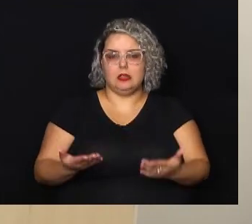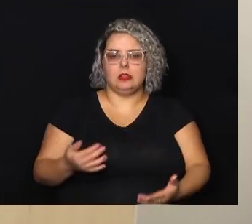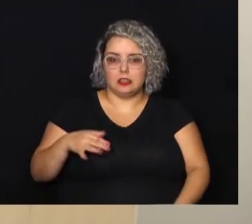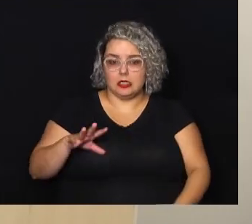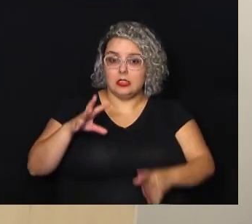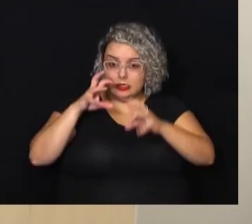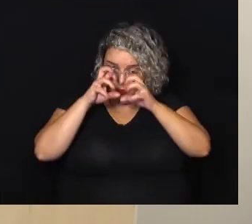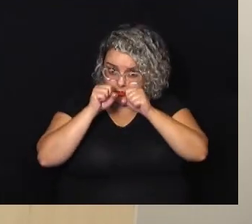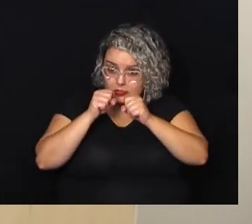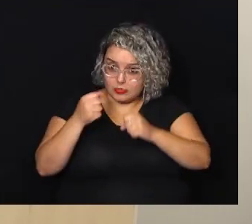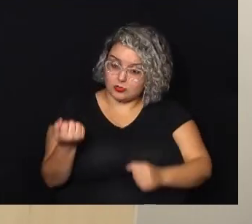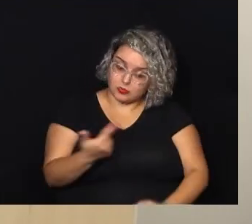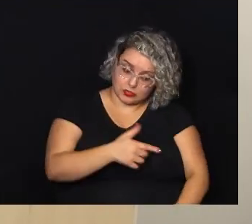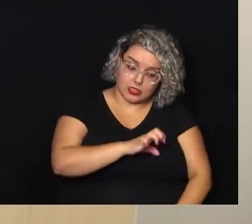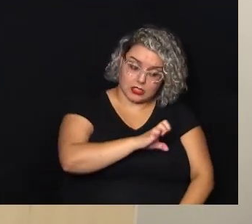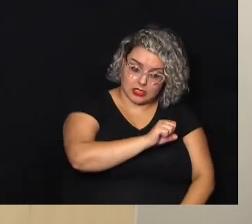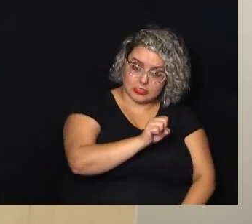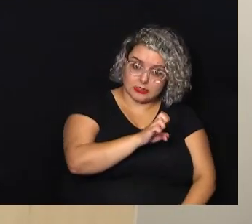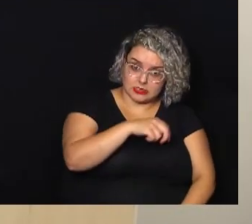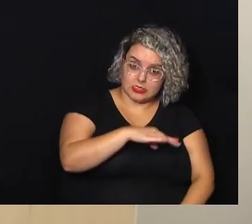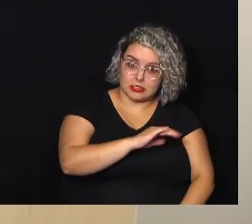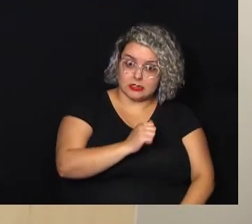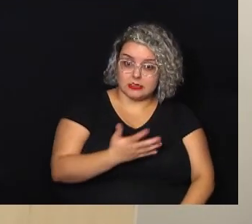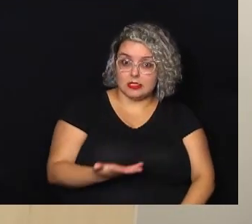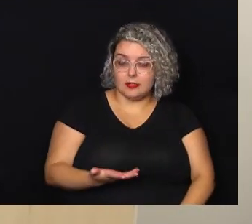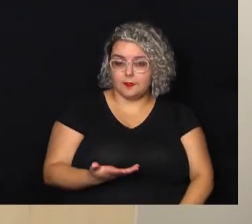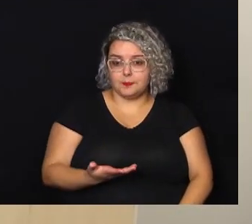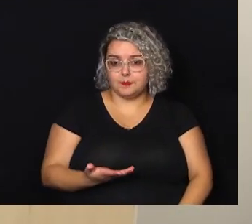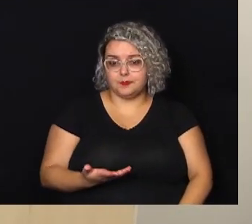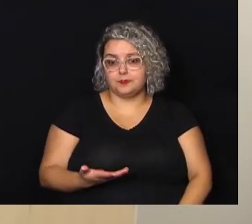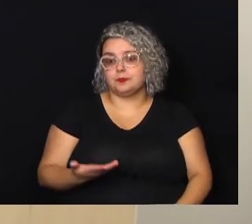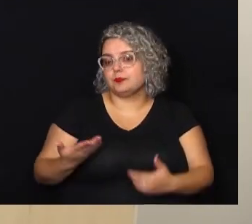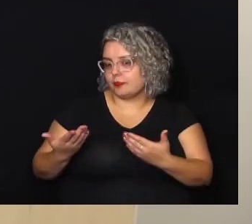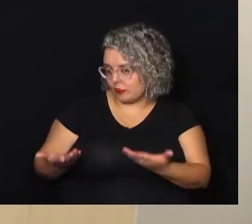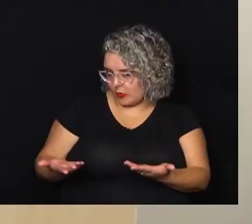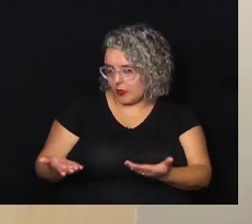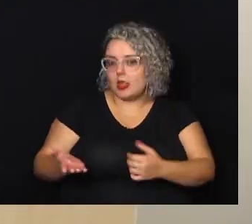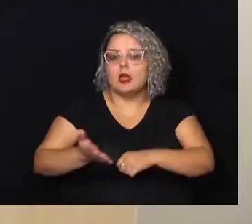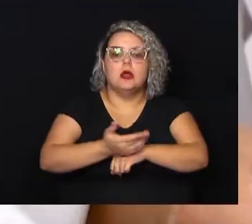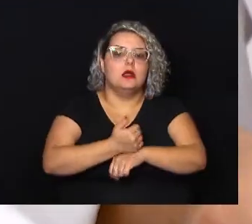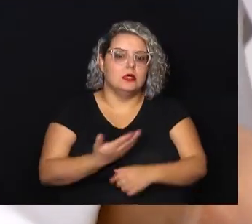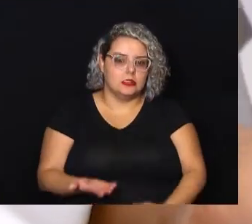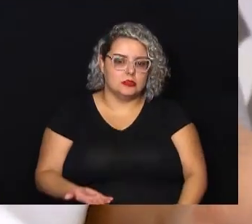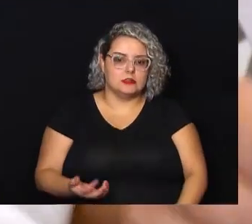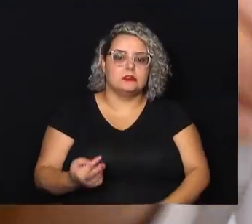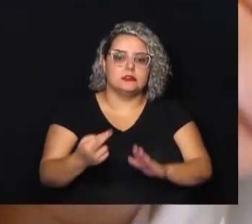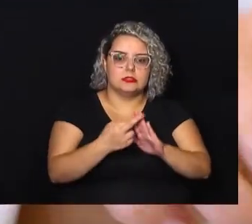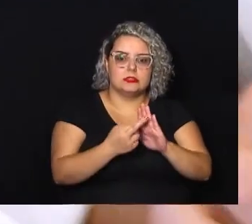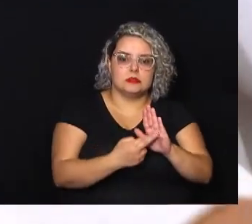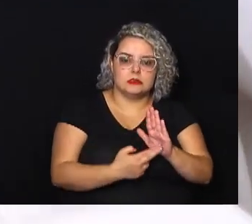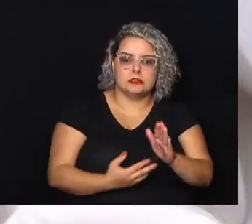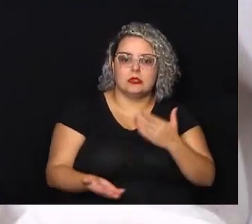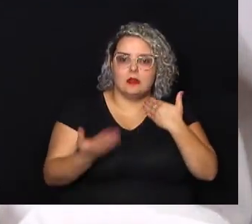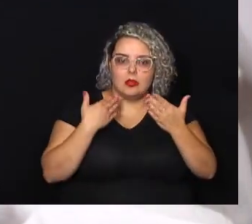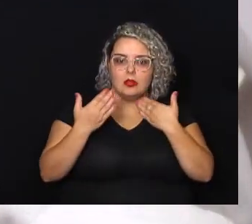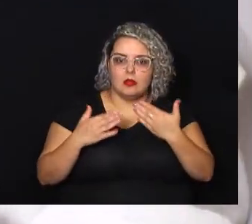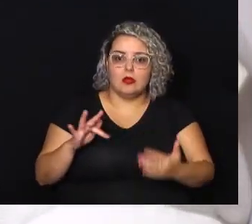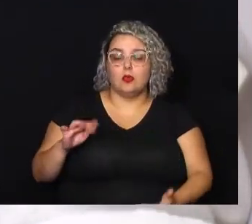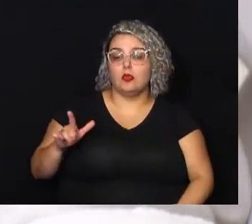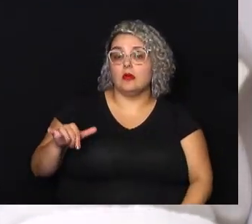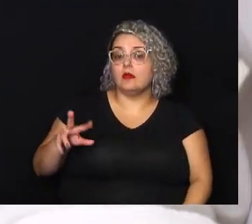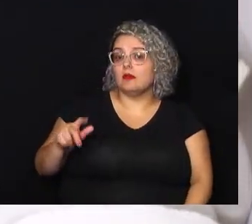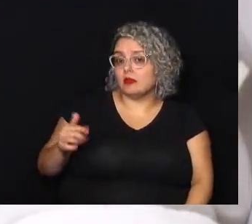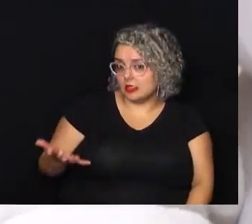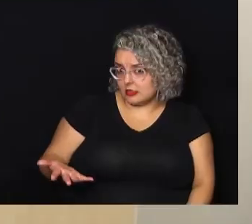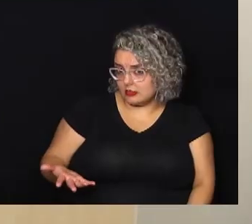em casa, ele é mais escuro que a essência, geralmente, né? Isso. O extrato. Gente, antes até dessa receita,